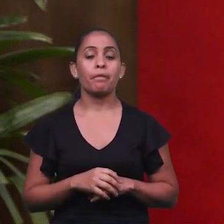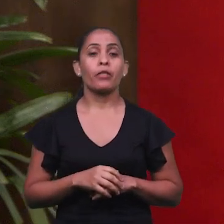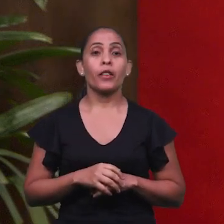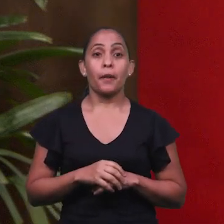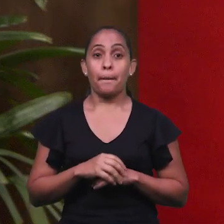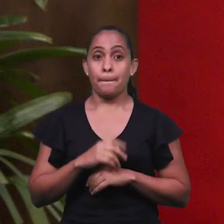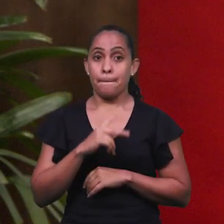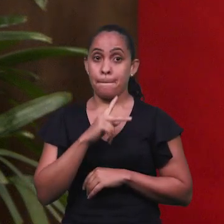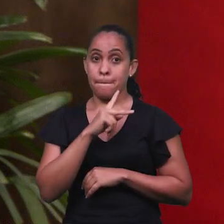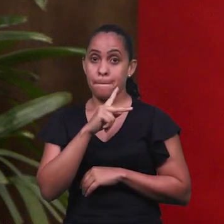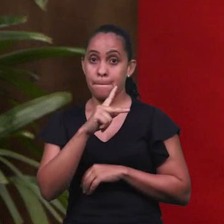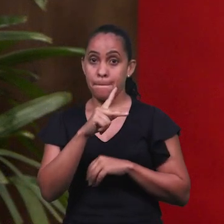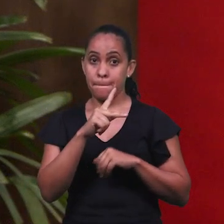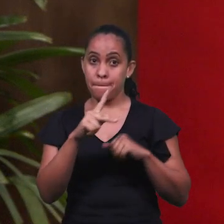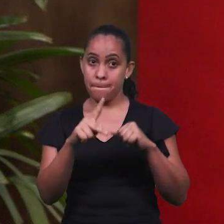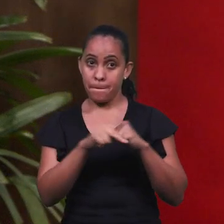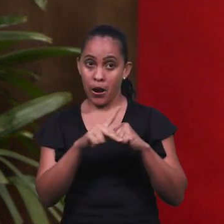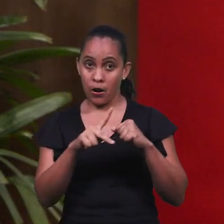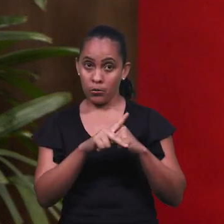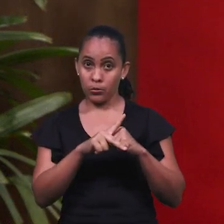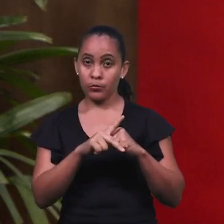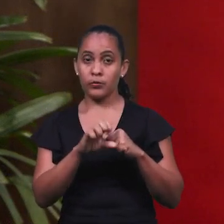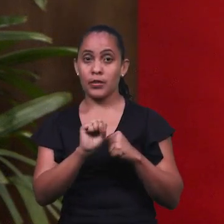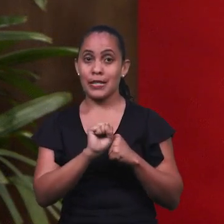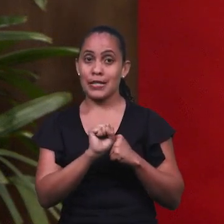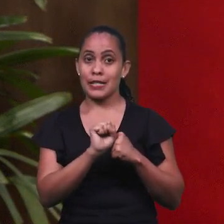Paulo e Silas estavam